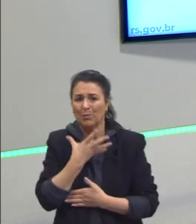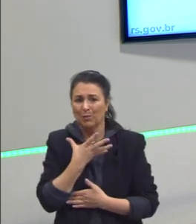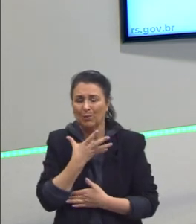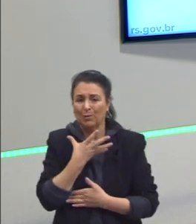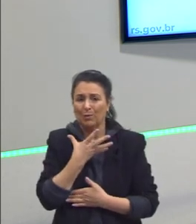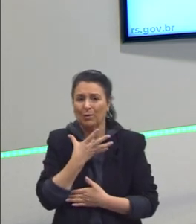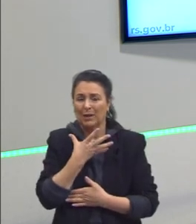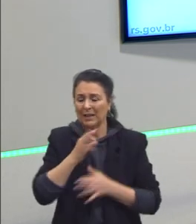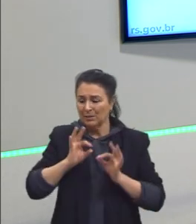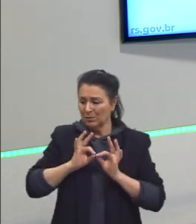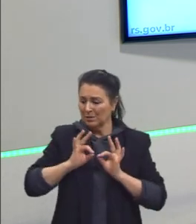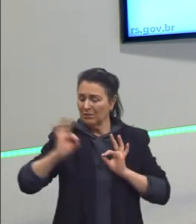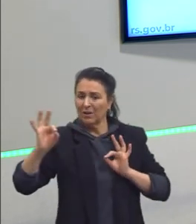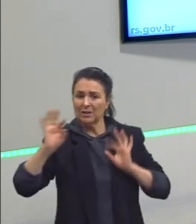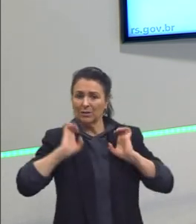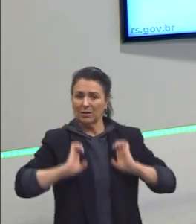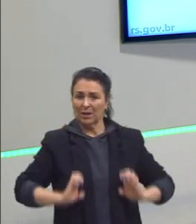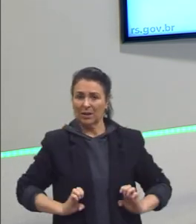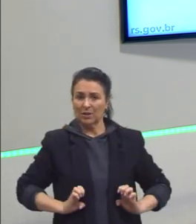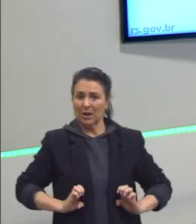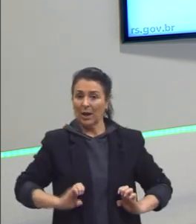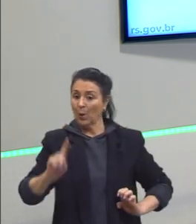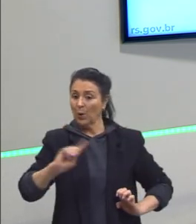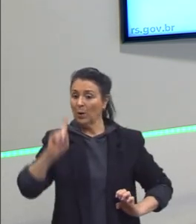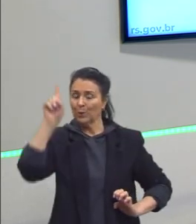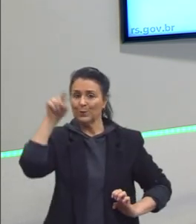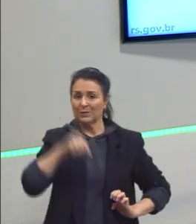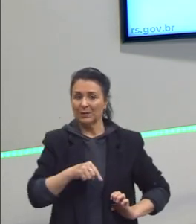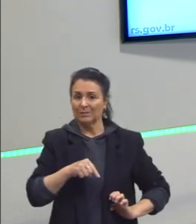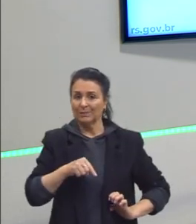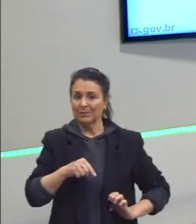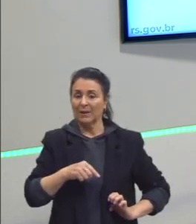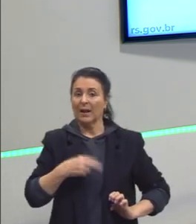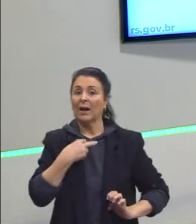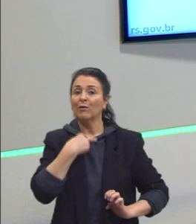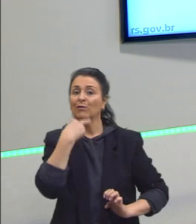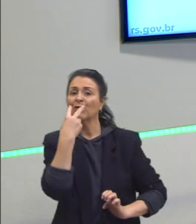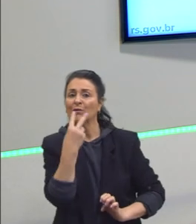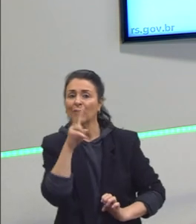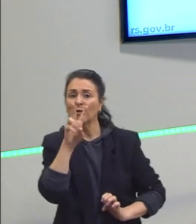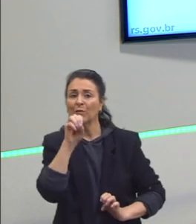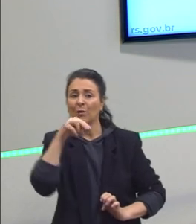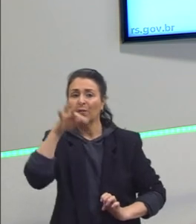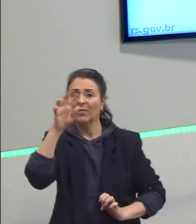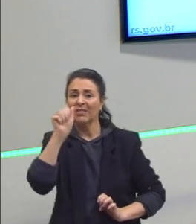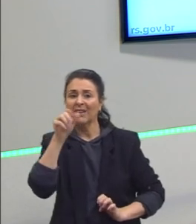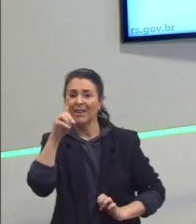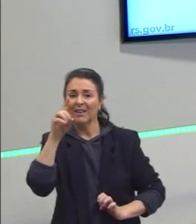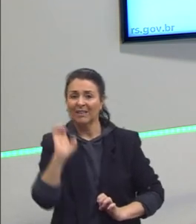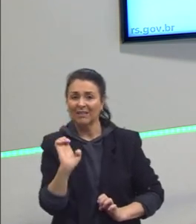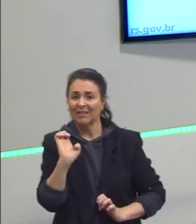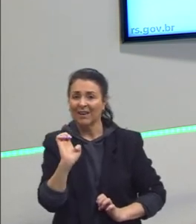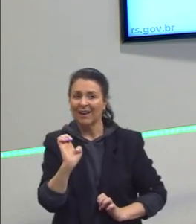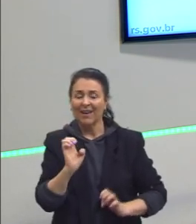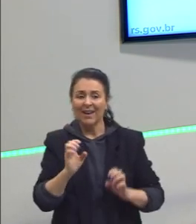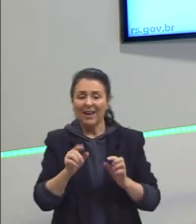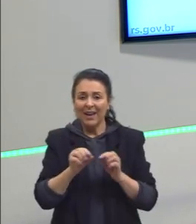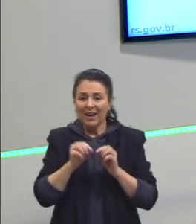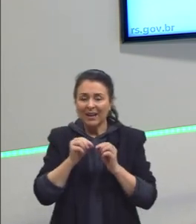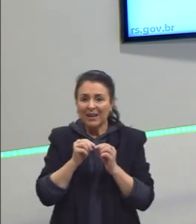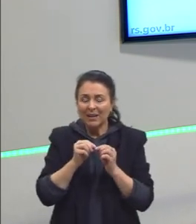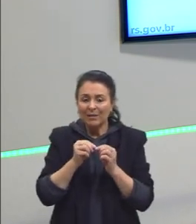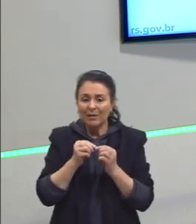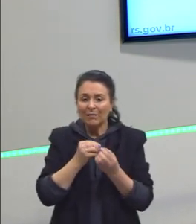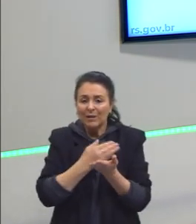não ser eu não ser Então veja bem à vontade é a vontade que não faz ascendência acender essa